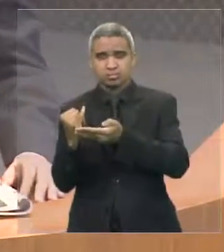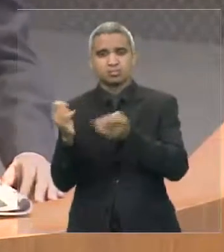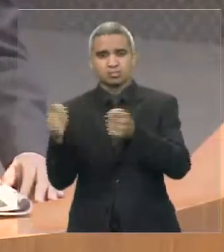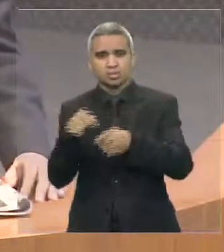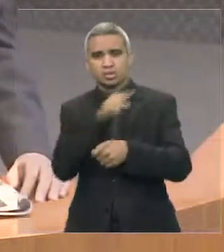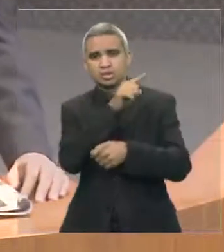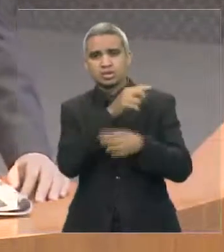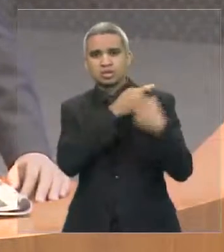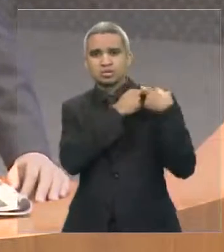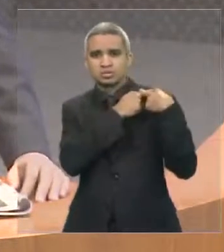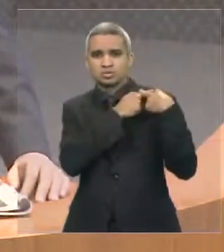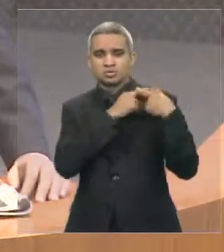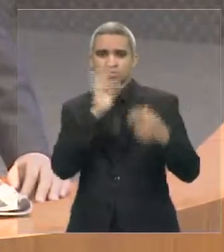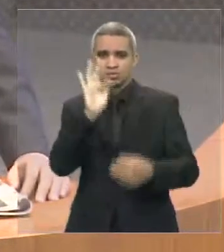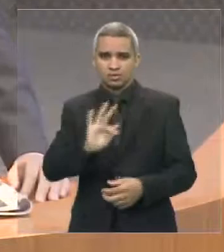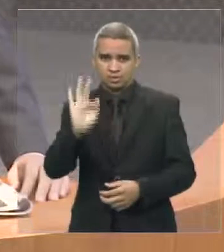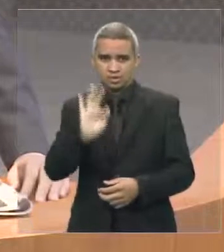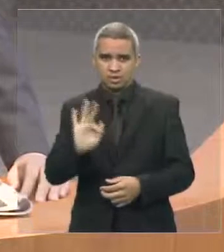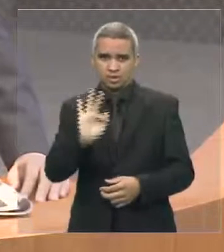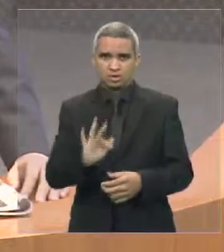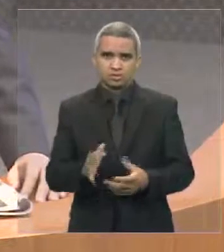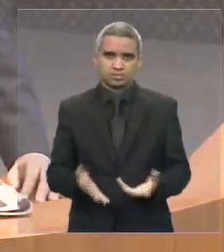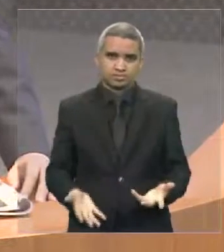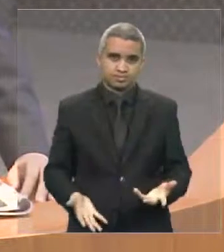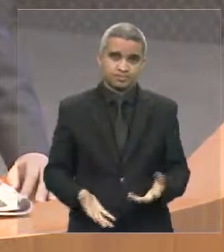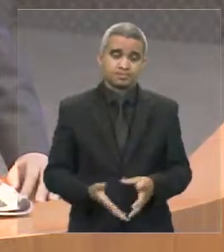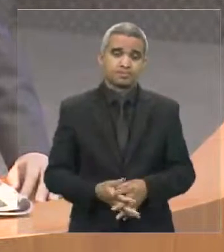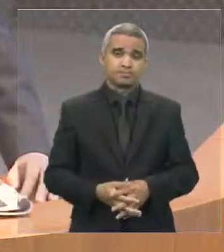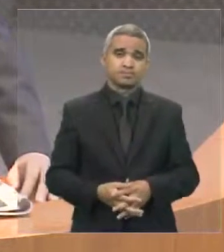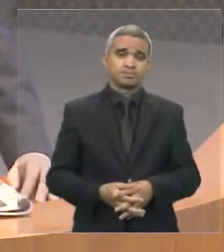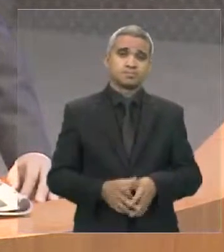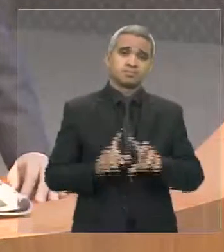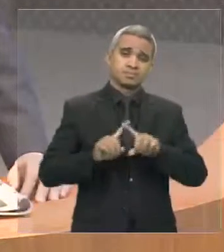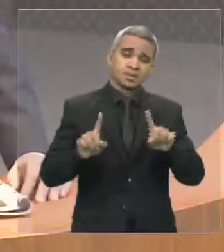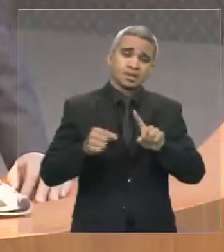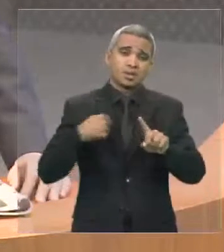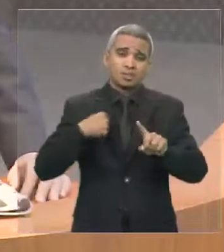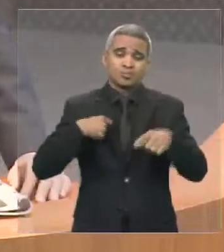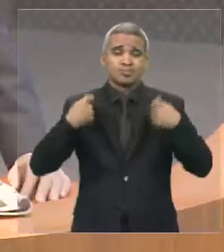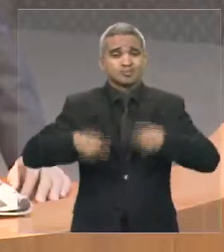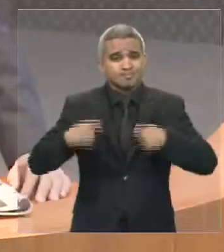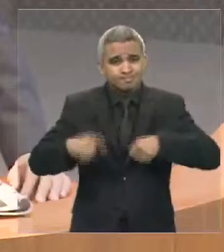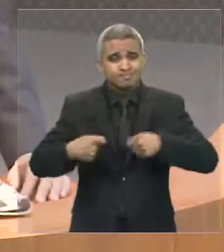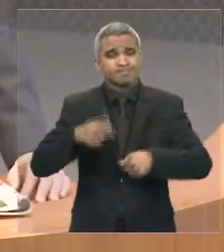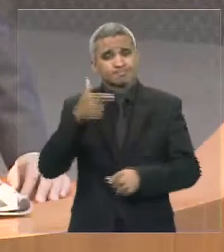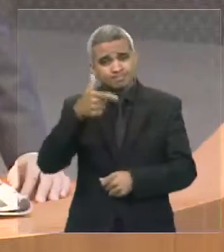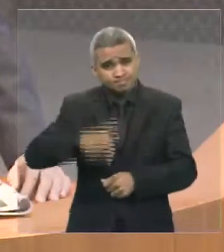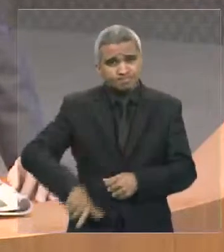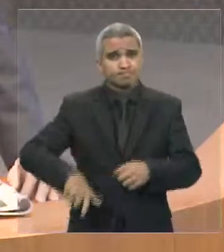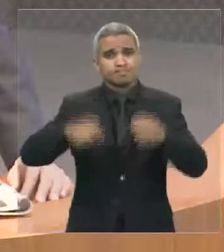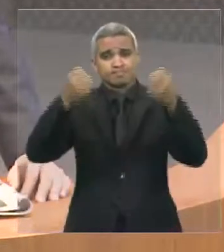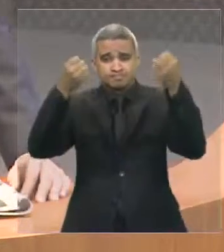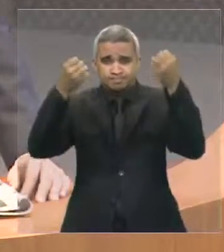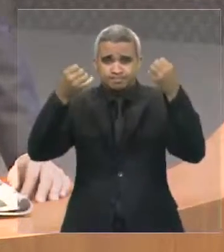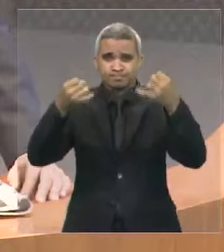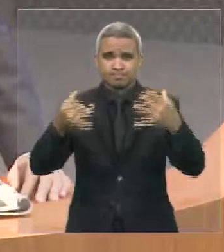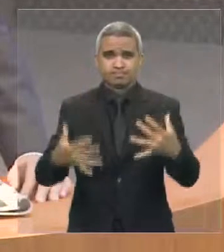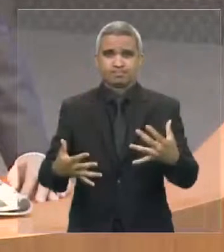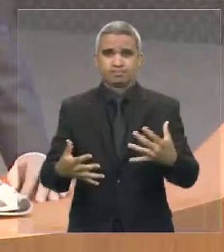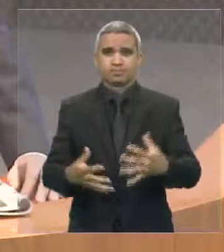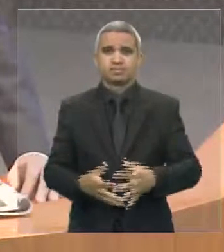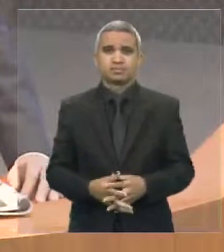Itaqui. Então, eu tenho que retomar essa discussão, porque realmente ontem nós não tínhamos uma